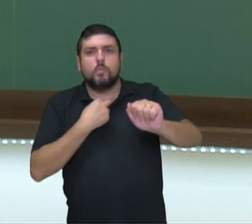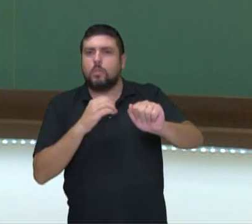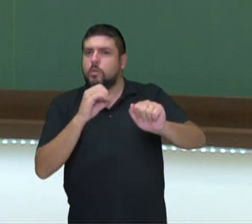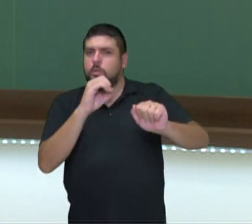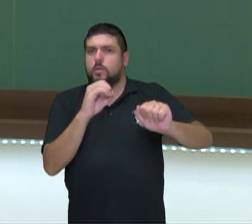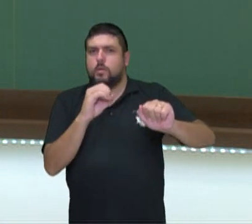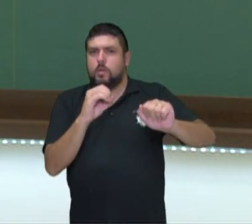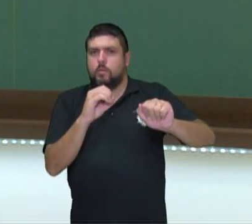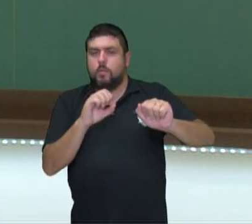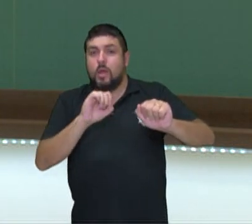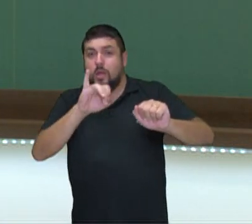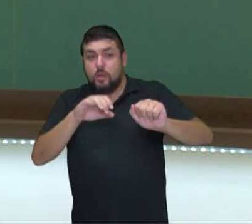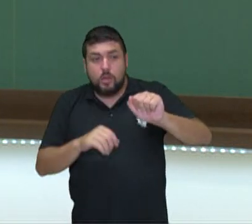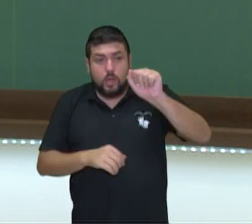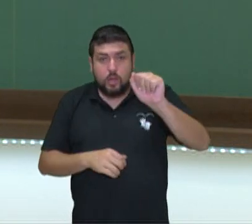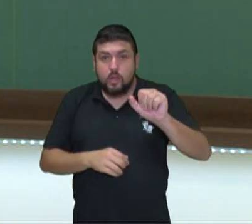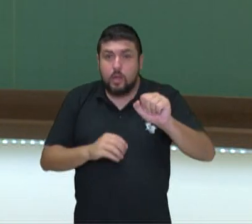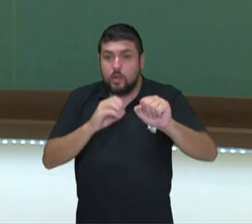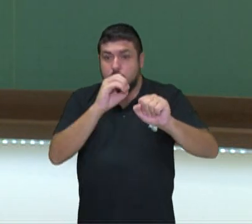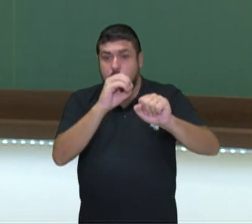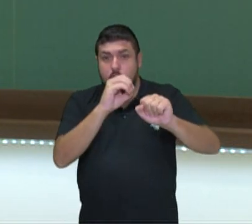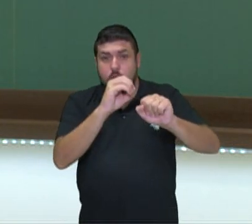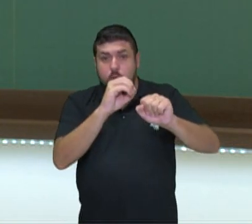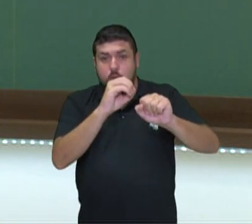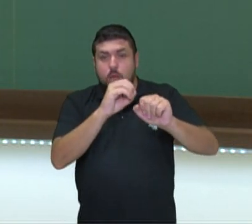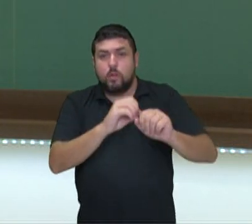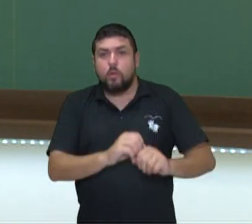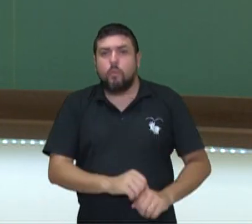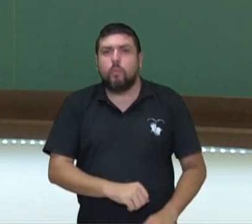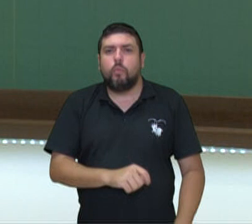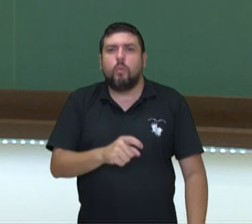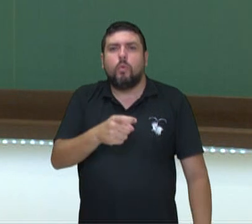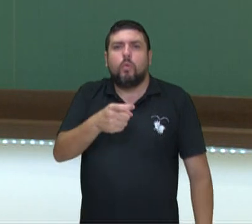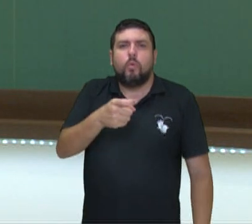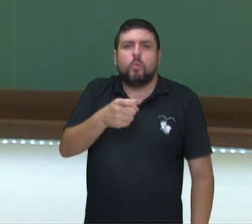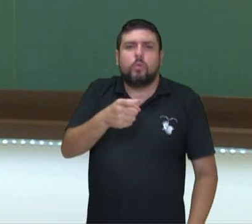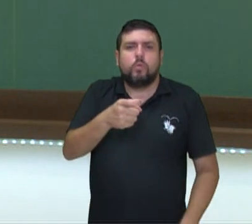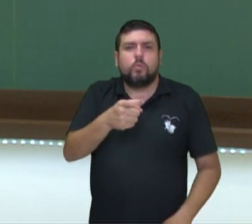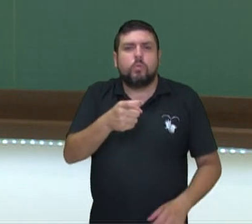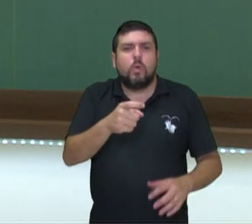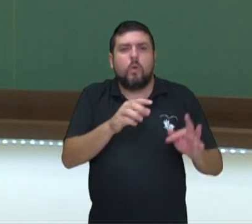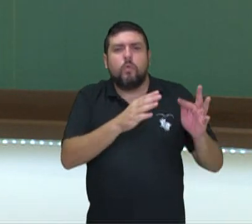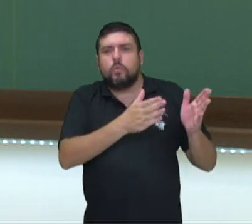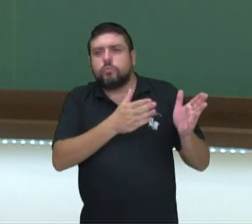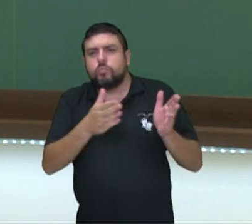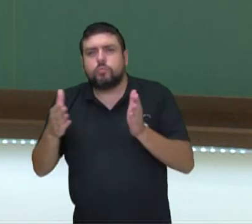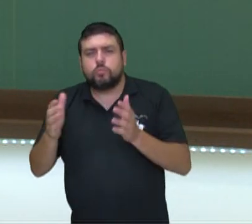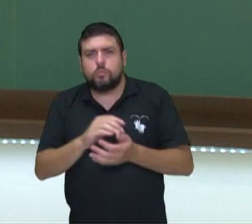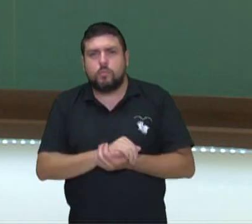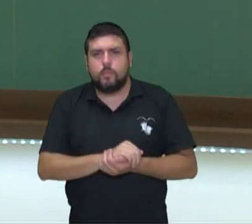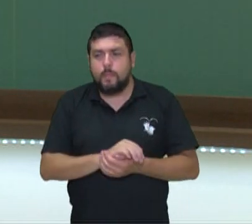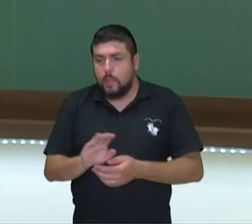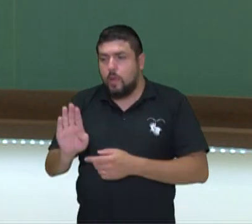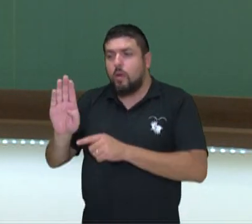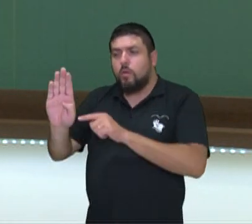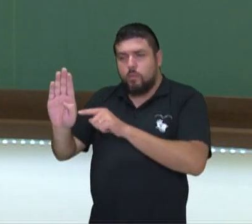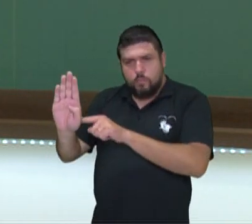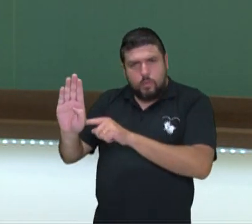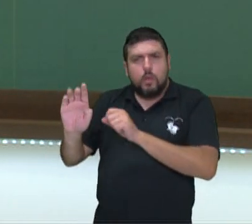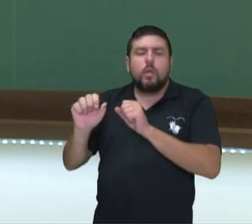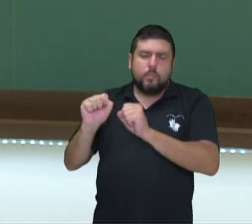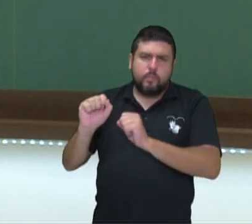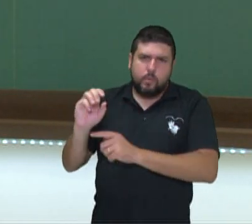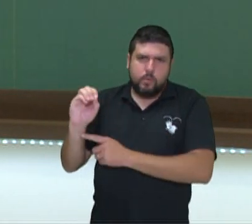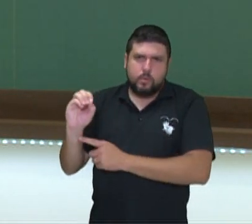zero, sai a variável e daí vira uma função constante. O b pode ser zero, o que eu tenho que